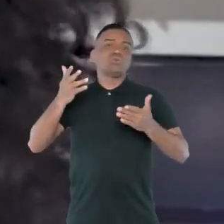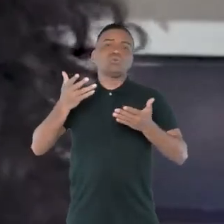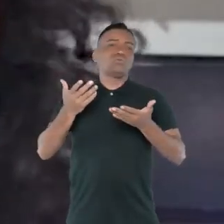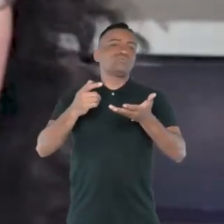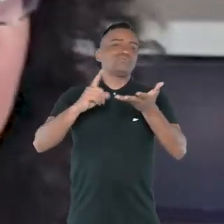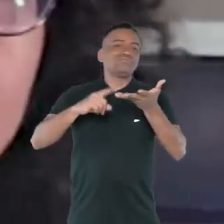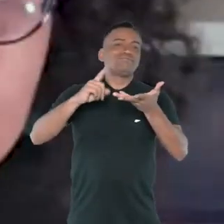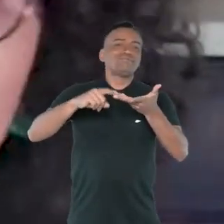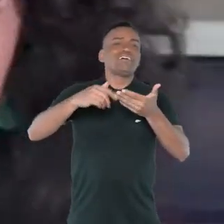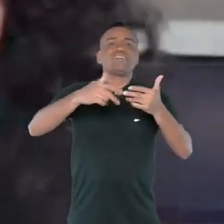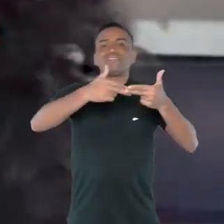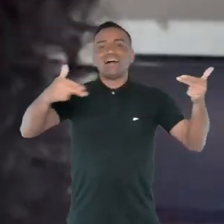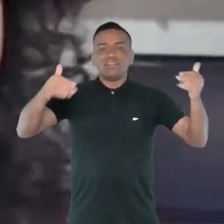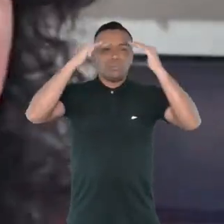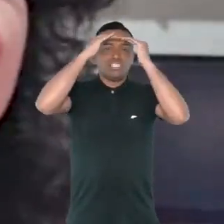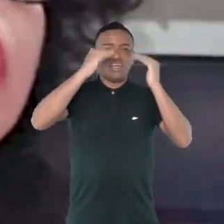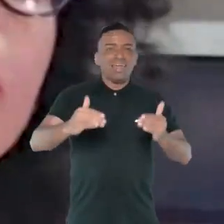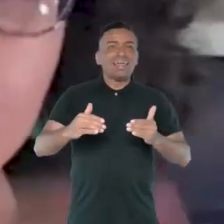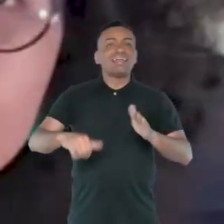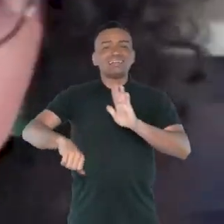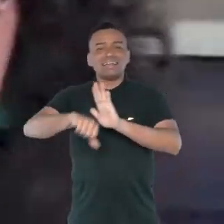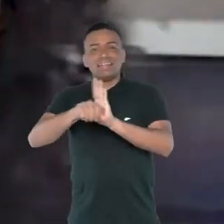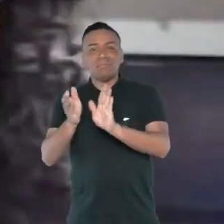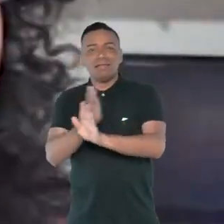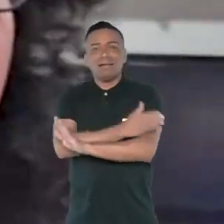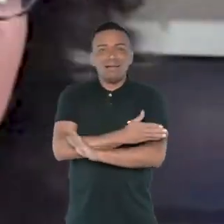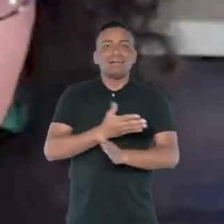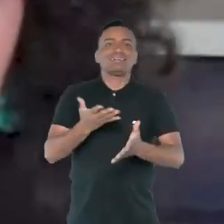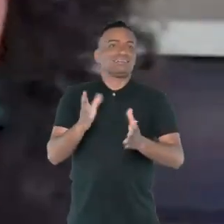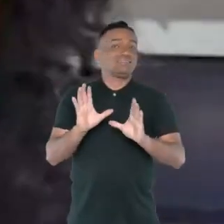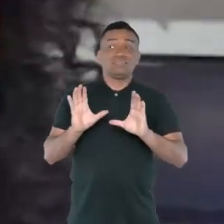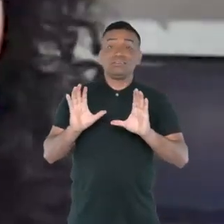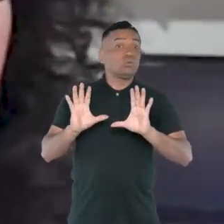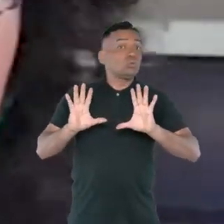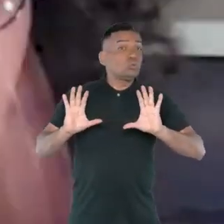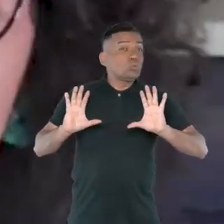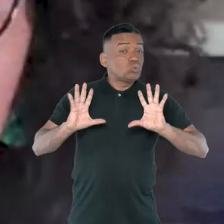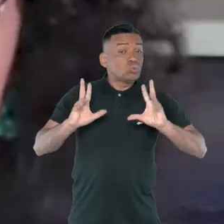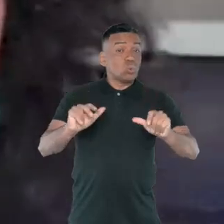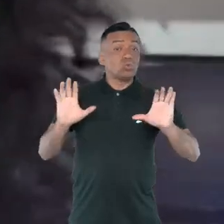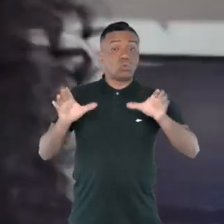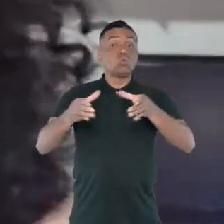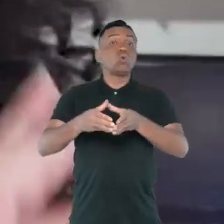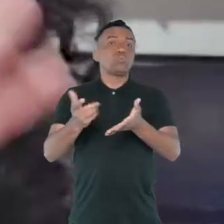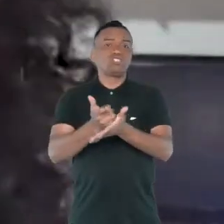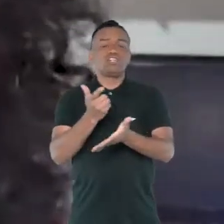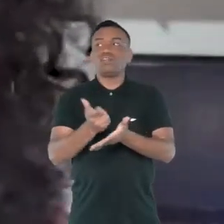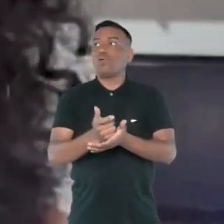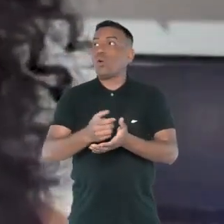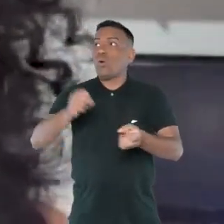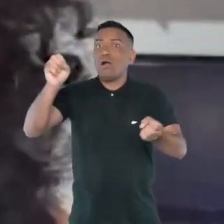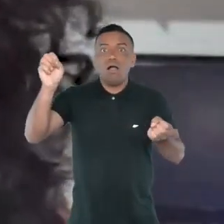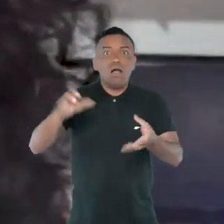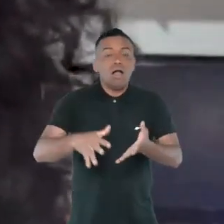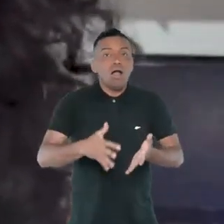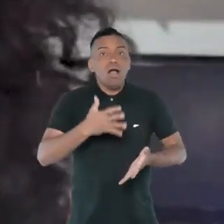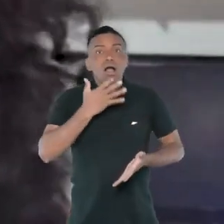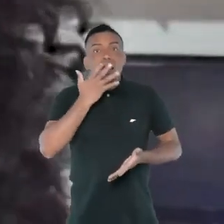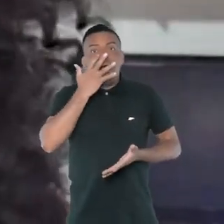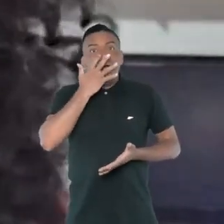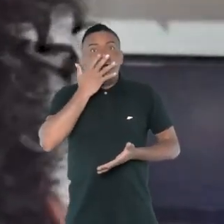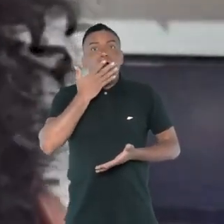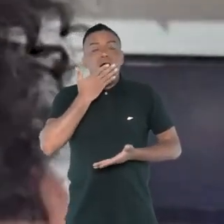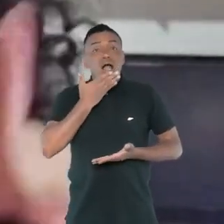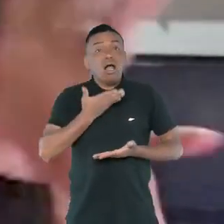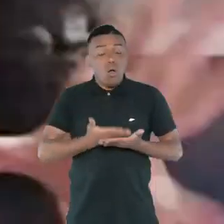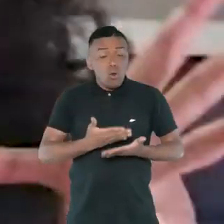E aí eu fui ler A Droga da Obediência, fui ler Ponta de Sangue, Anjo do Crime, A Droga de Americana, eu li todos da coleção dos caras